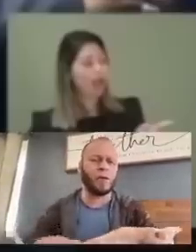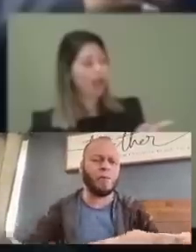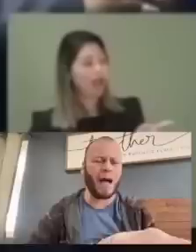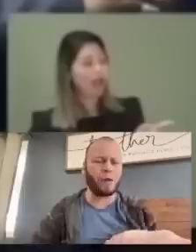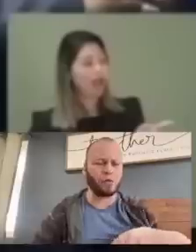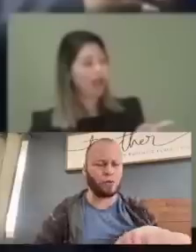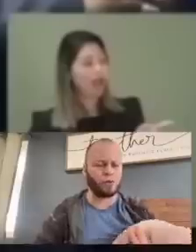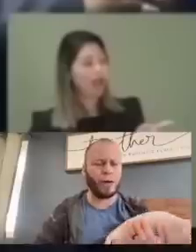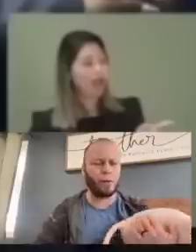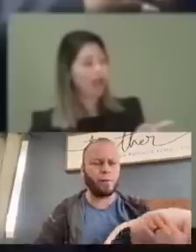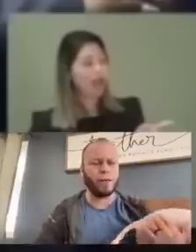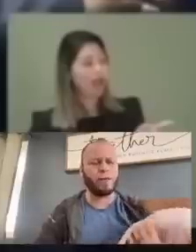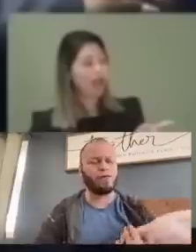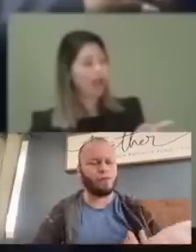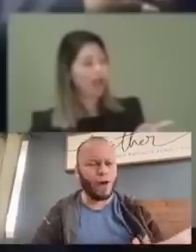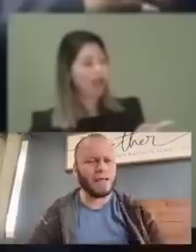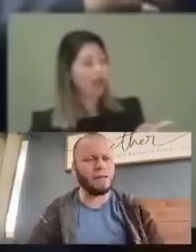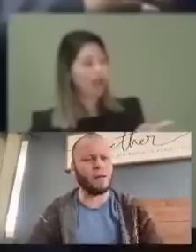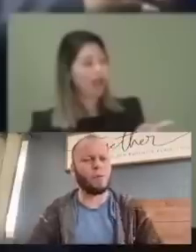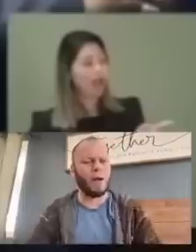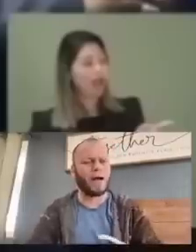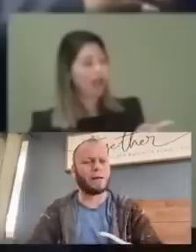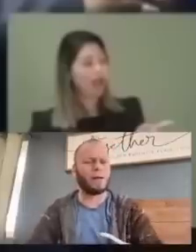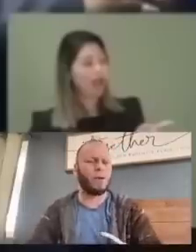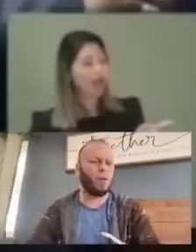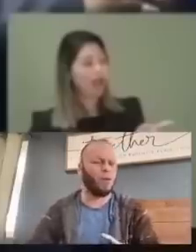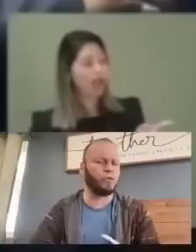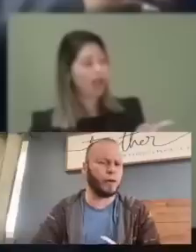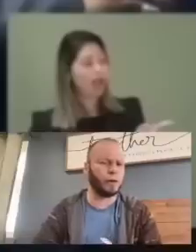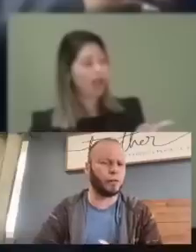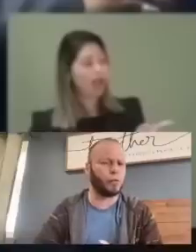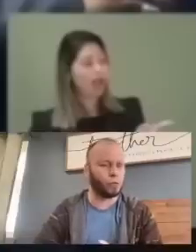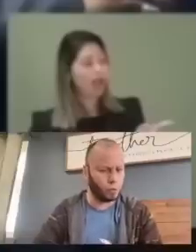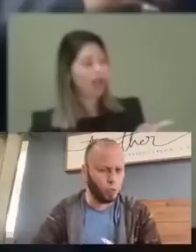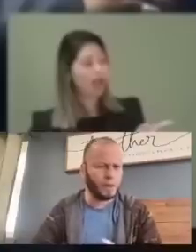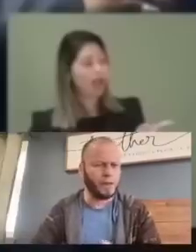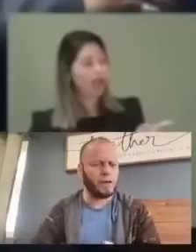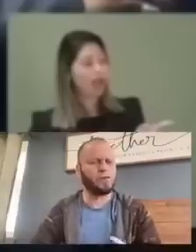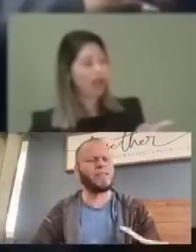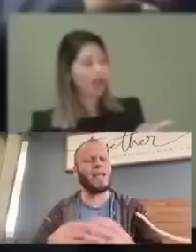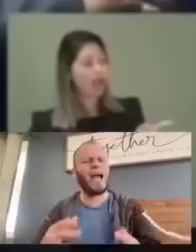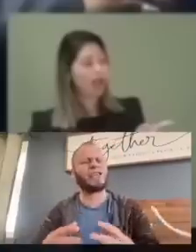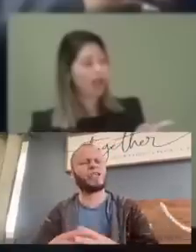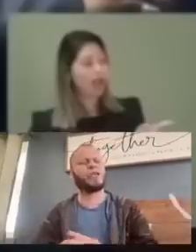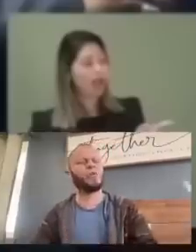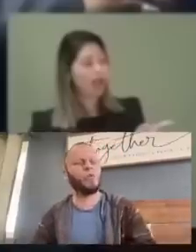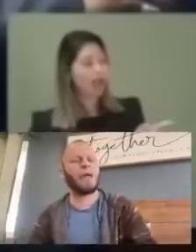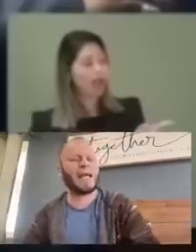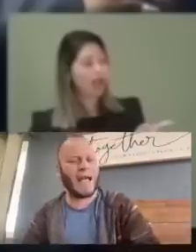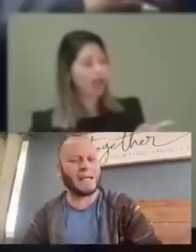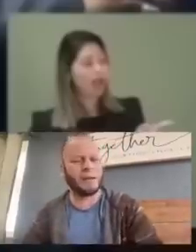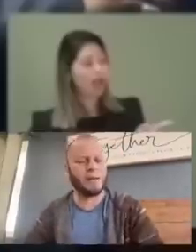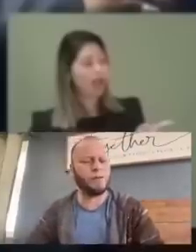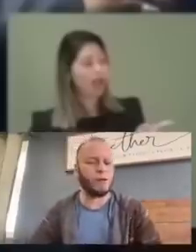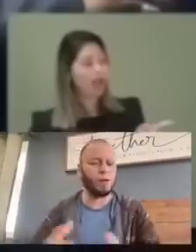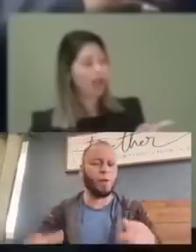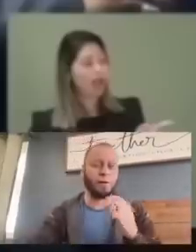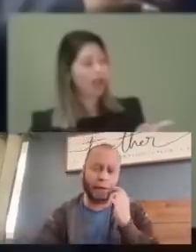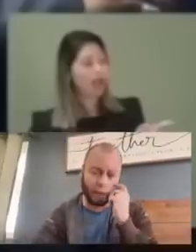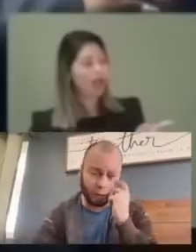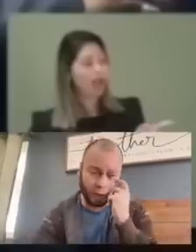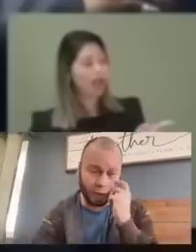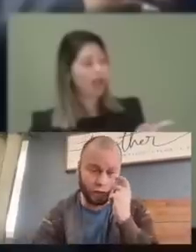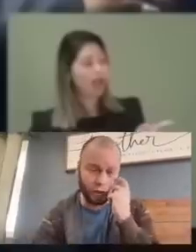que o Marcos do Val vai derrubar o governo Lula você acha Lula cai